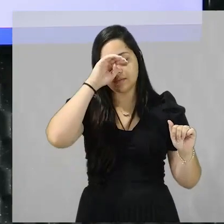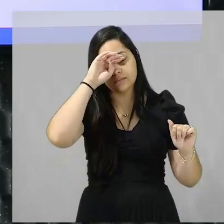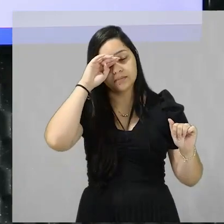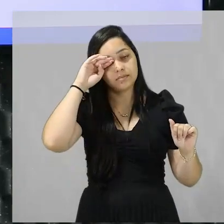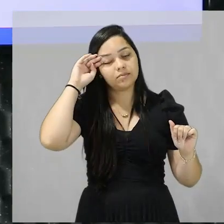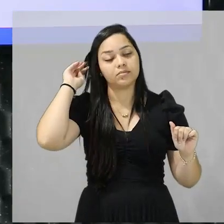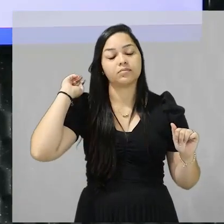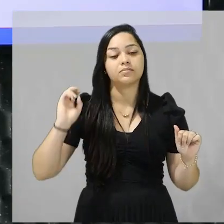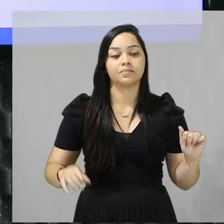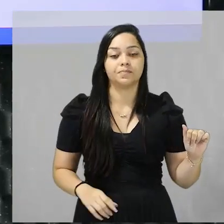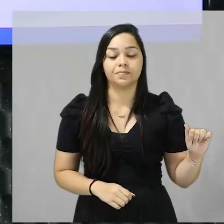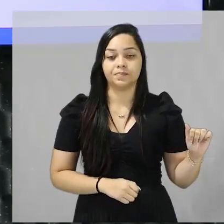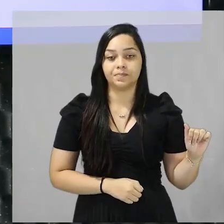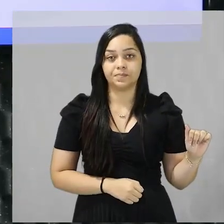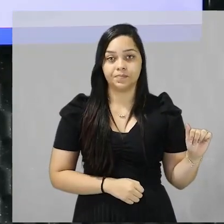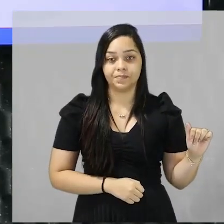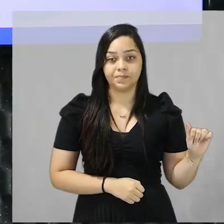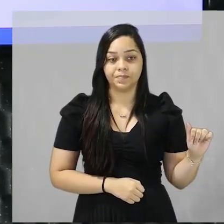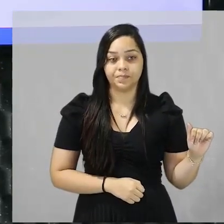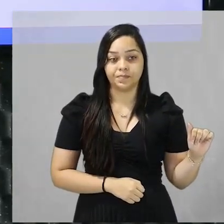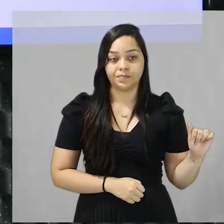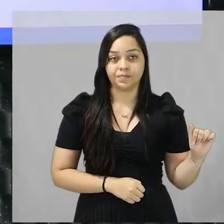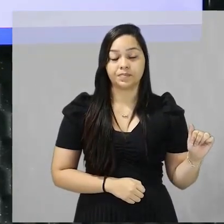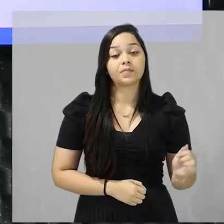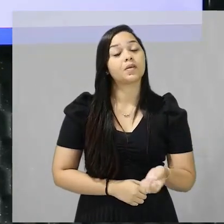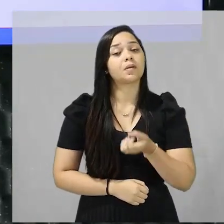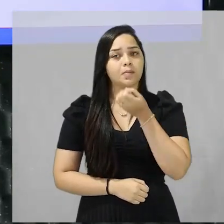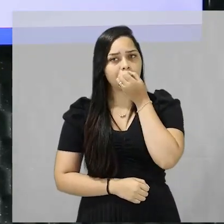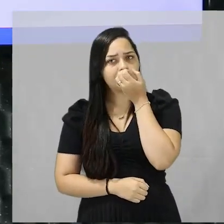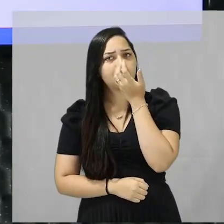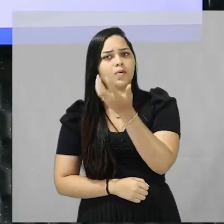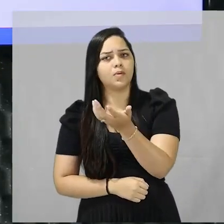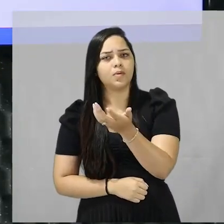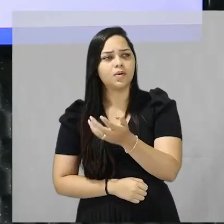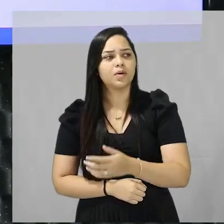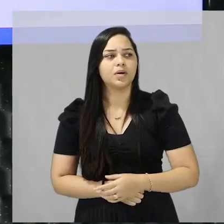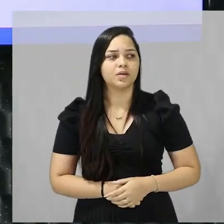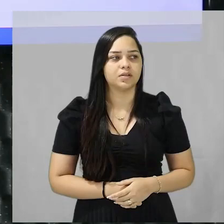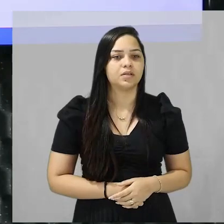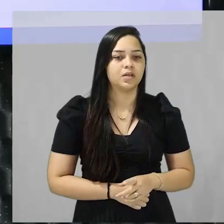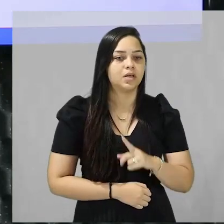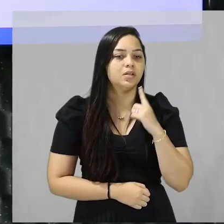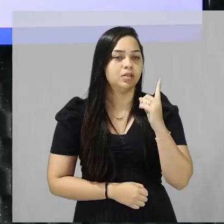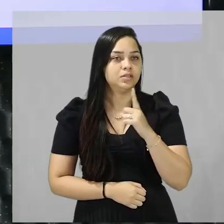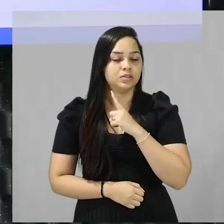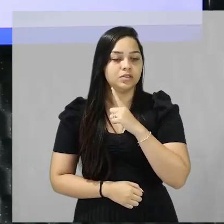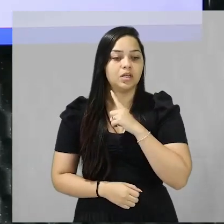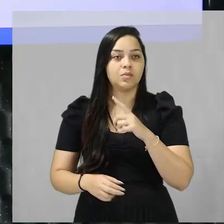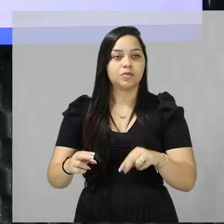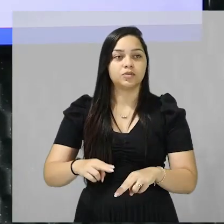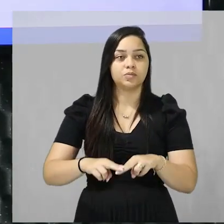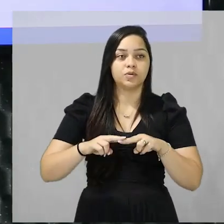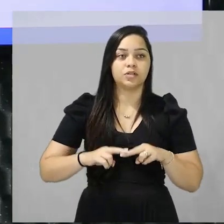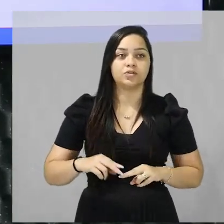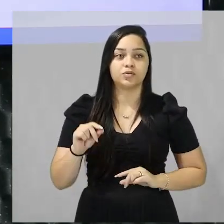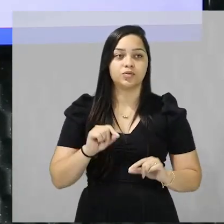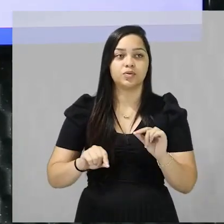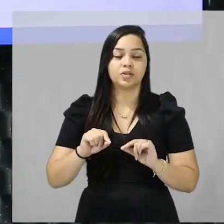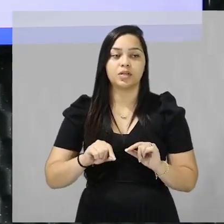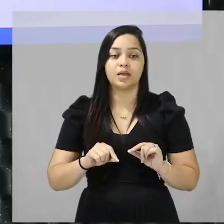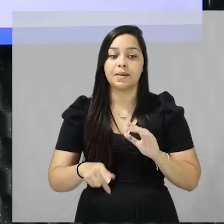necessária para que prevaleça a autonomia social. Muito boa. Tá? Nós temos aqui, portanto,